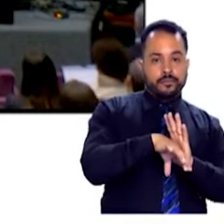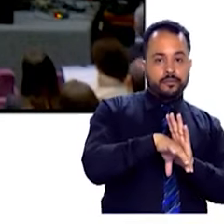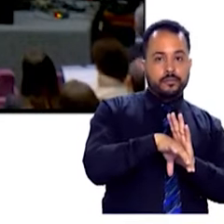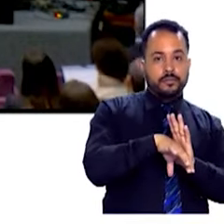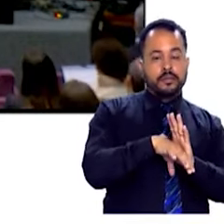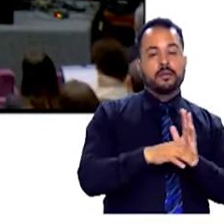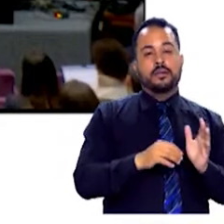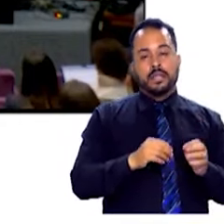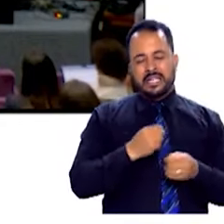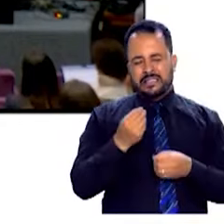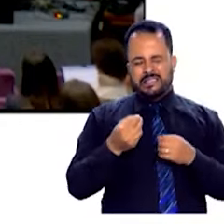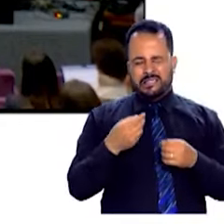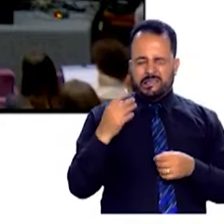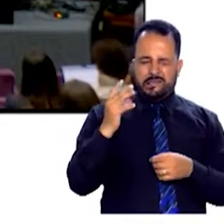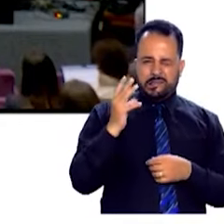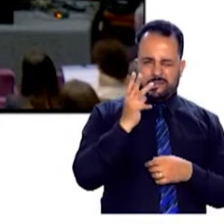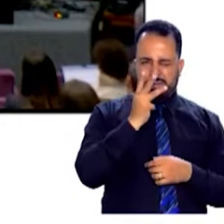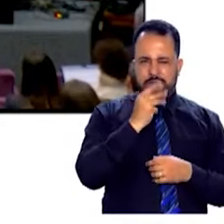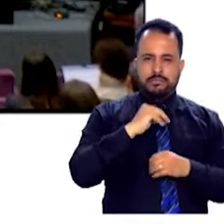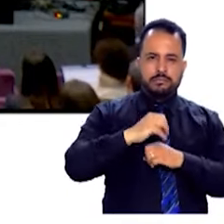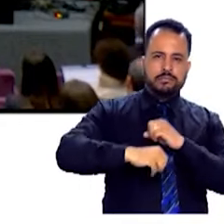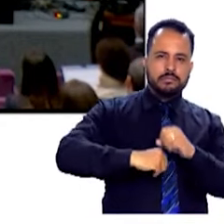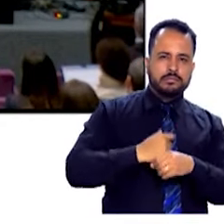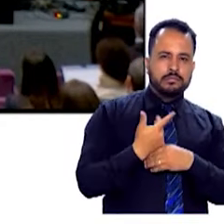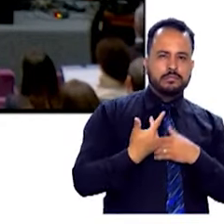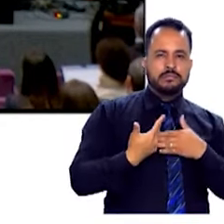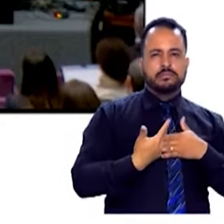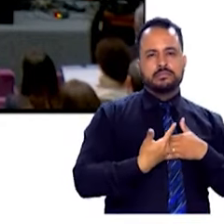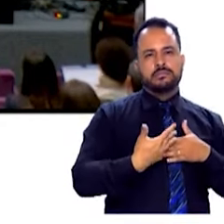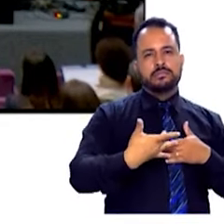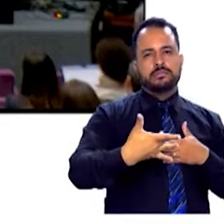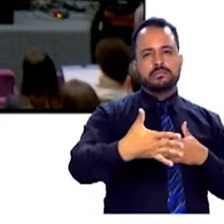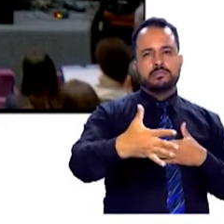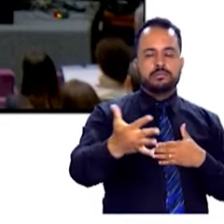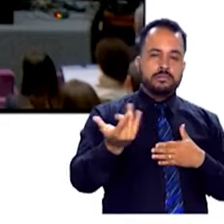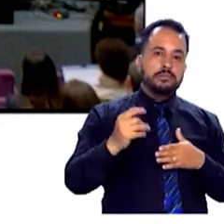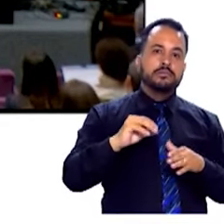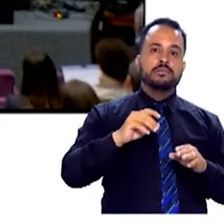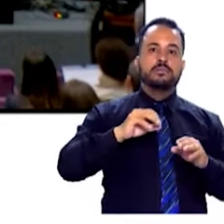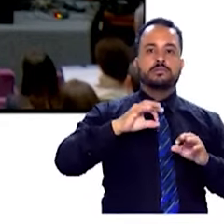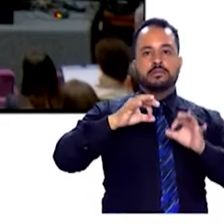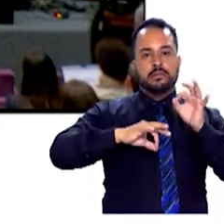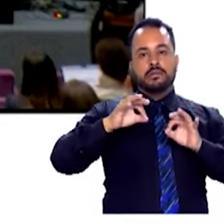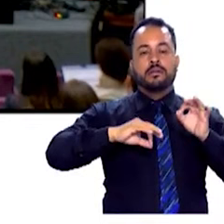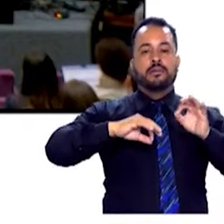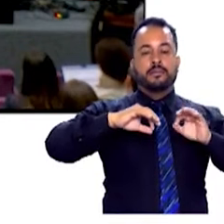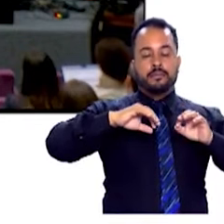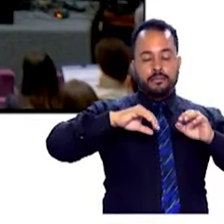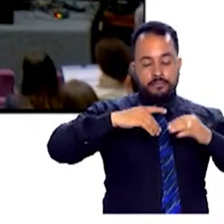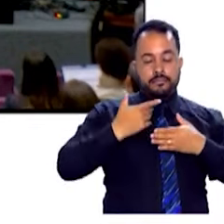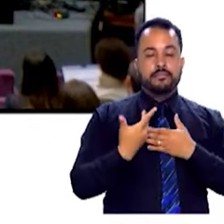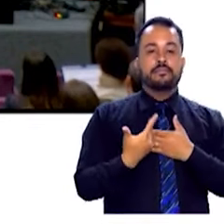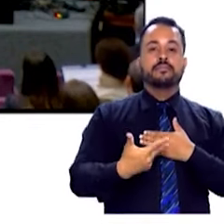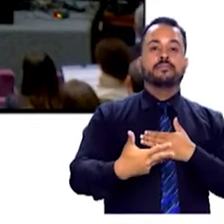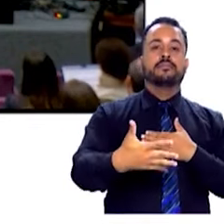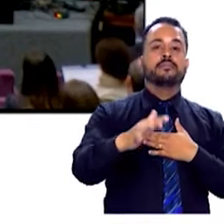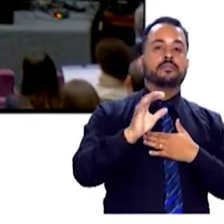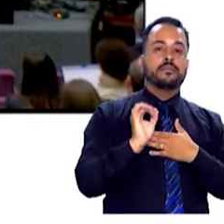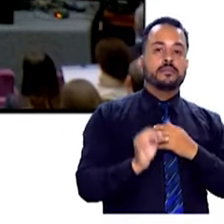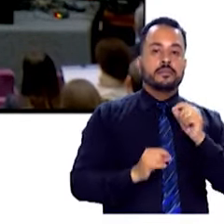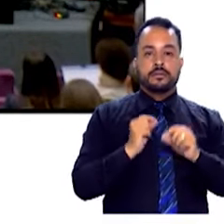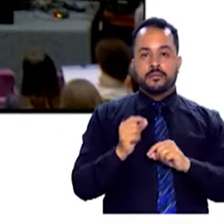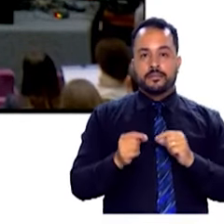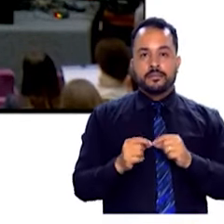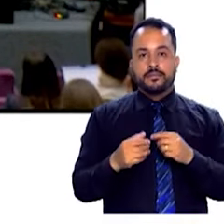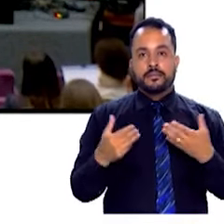que durou séculos isso é importante saber também como as mudanças institucionais acontecem no unido durou séculos ela uma parte da da casa da câmara dos